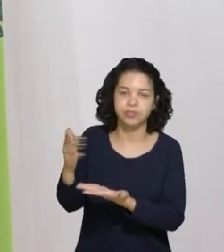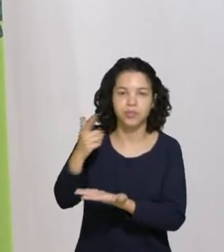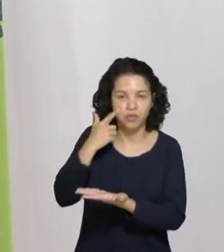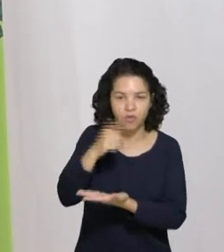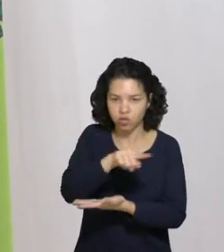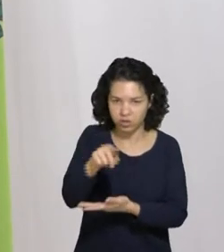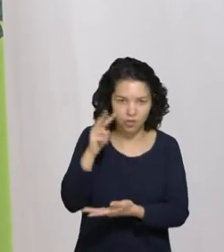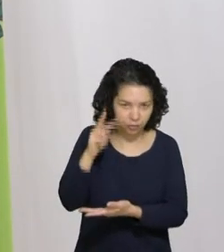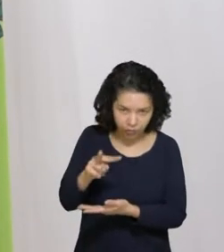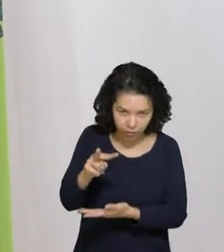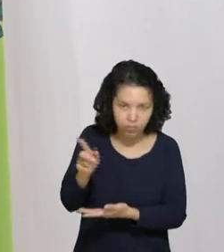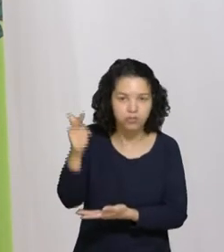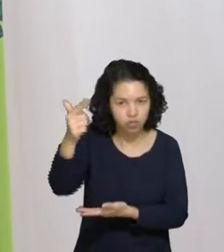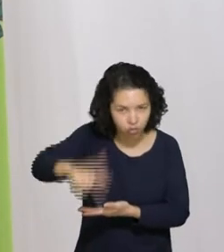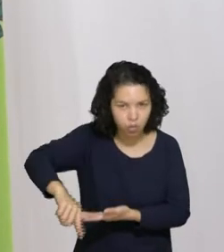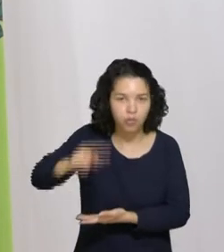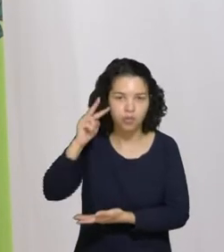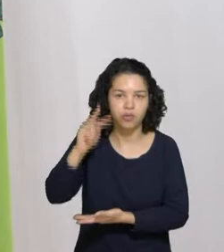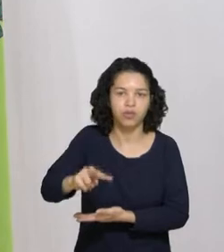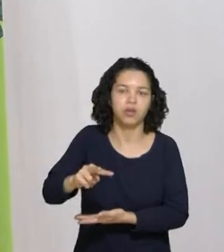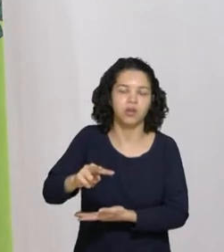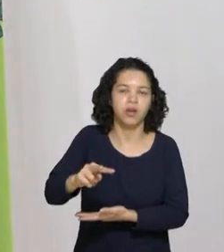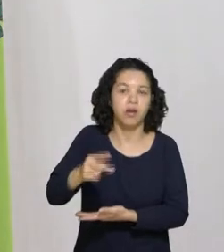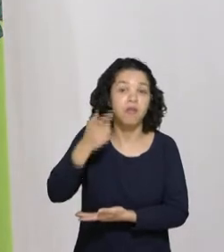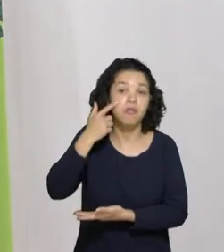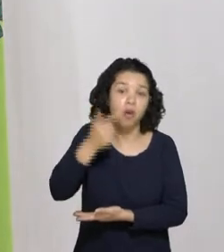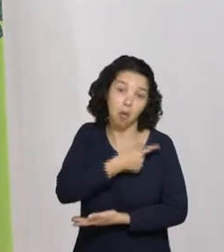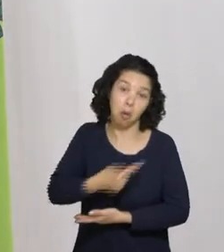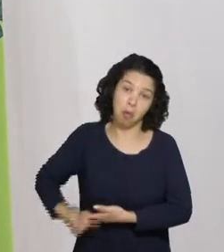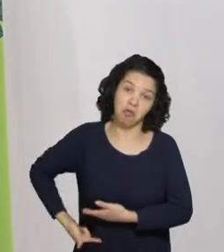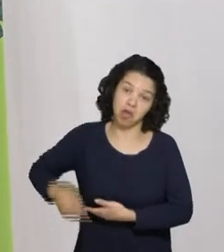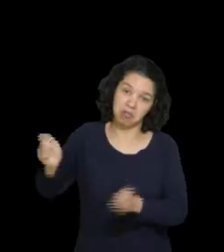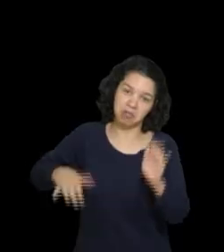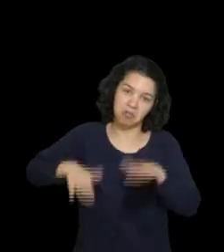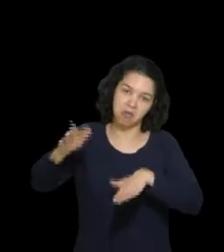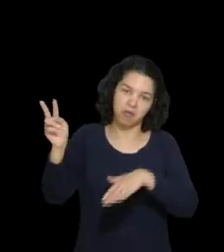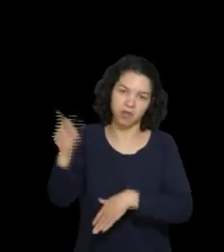viu, vê de novo. Quem sabe o governo vê, né?